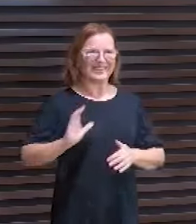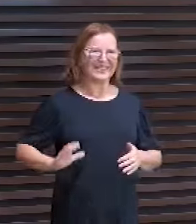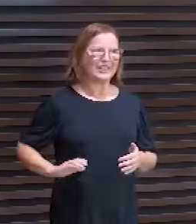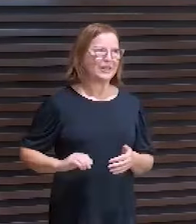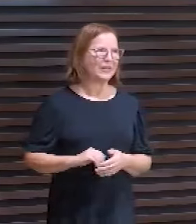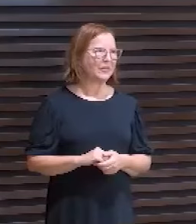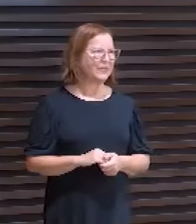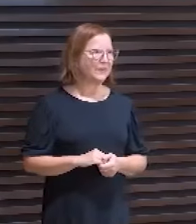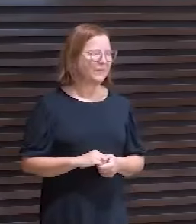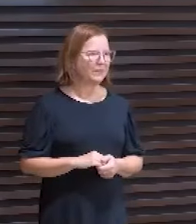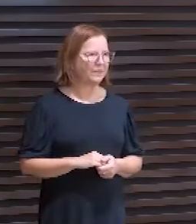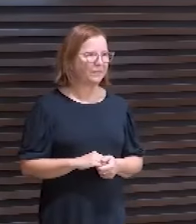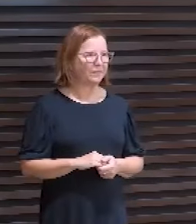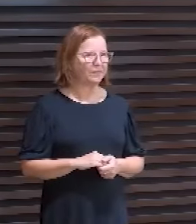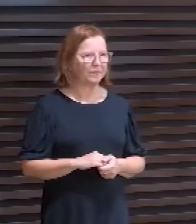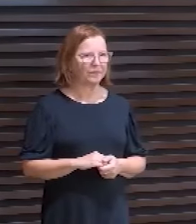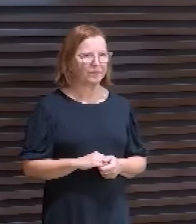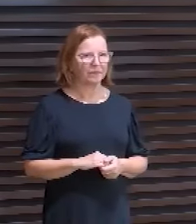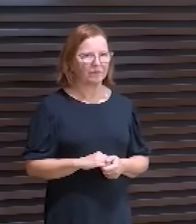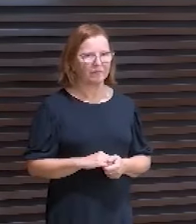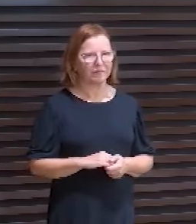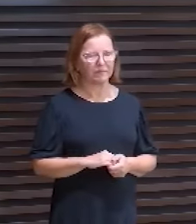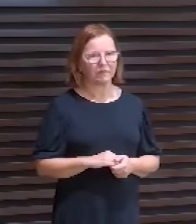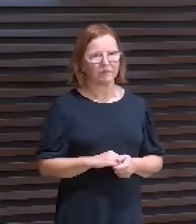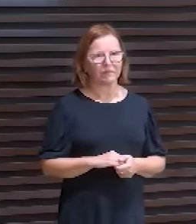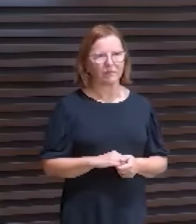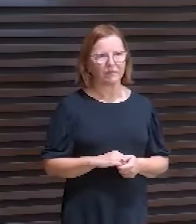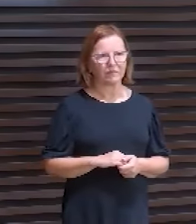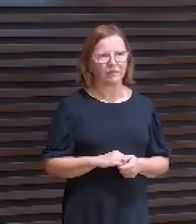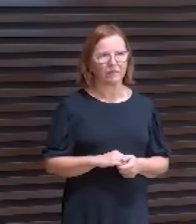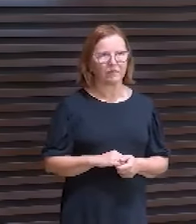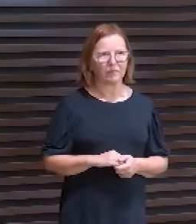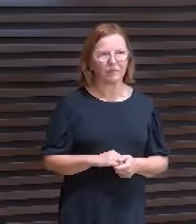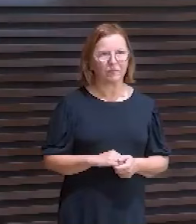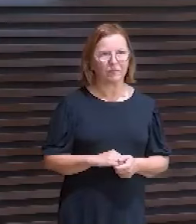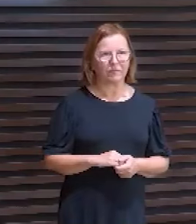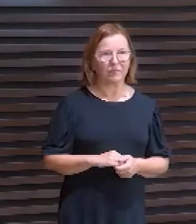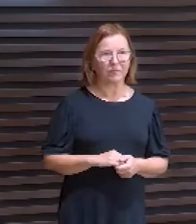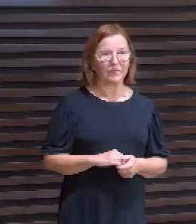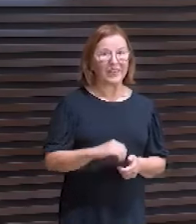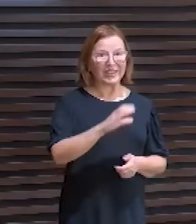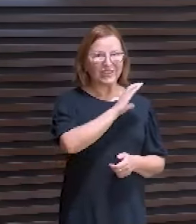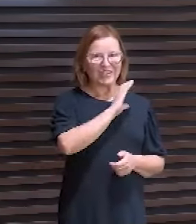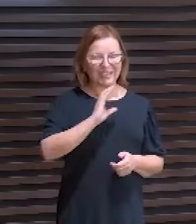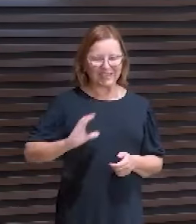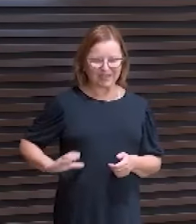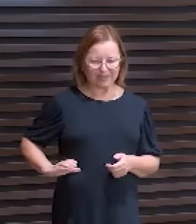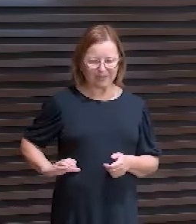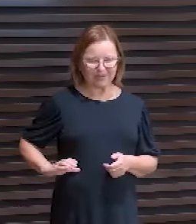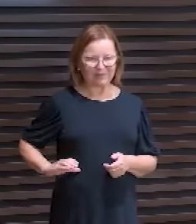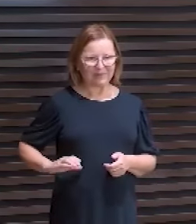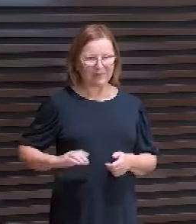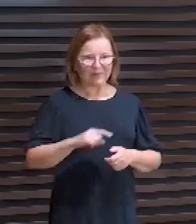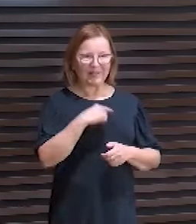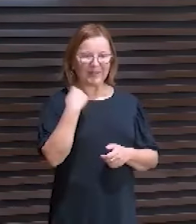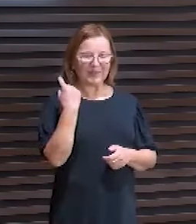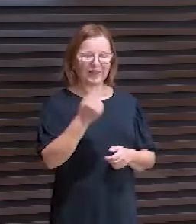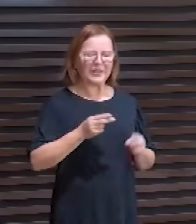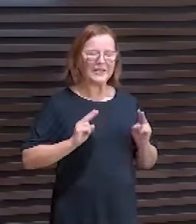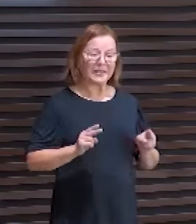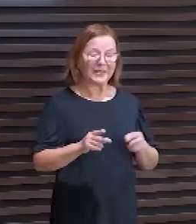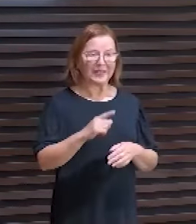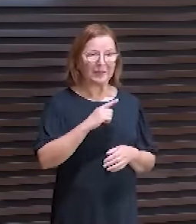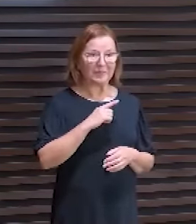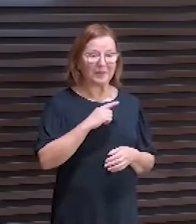Cristo em Cristo nós temos sempre a convicção de